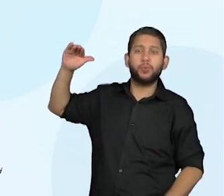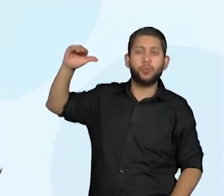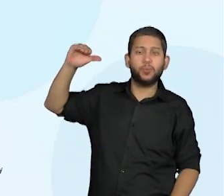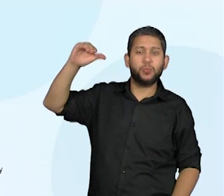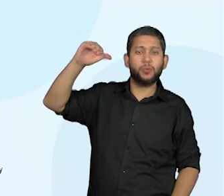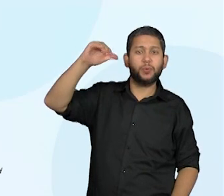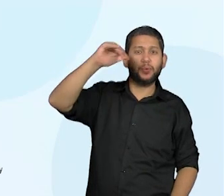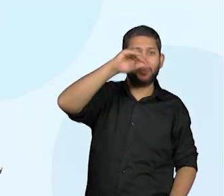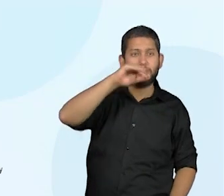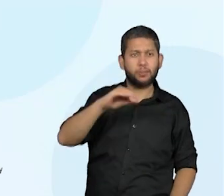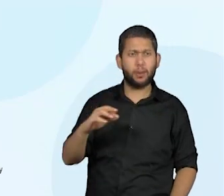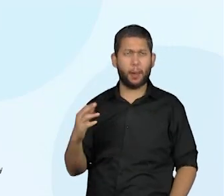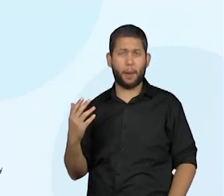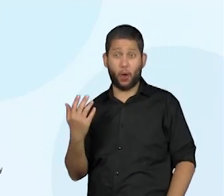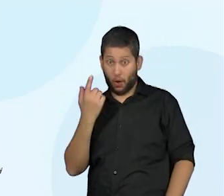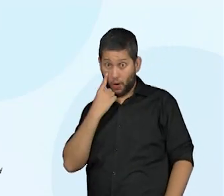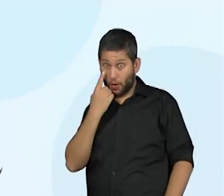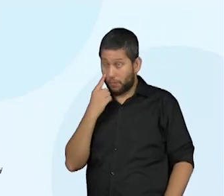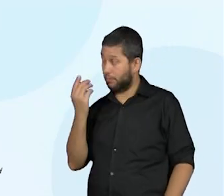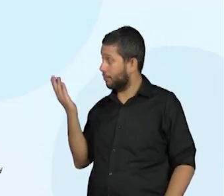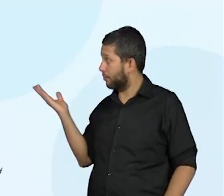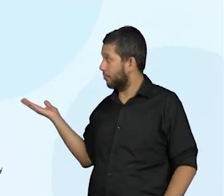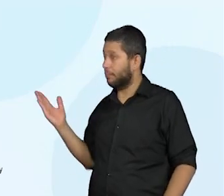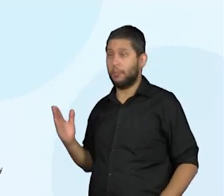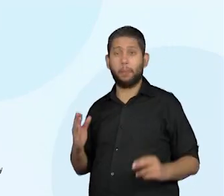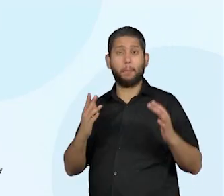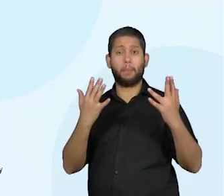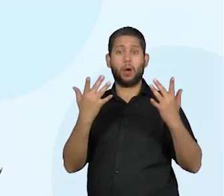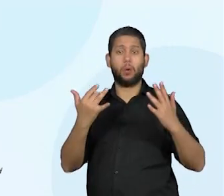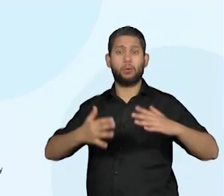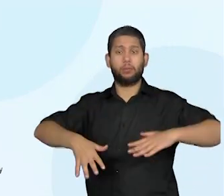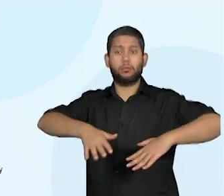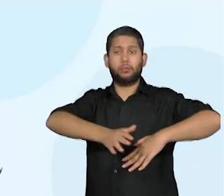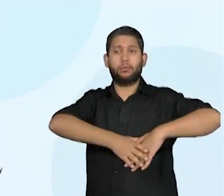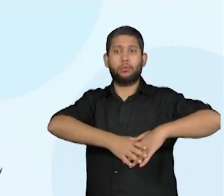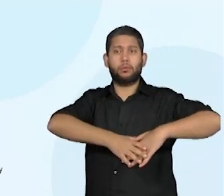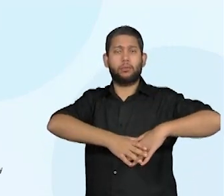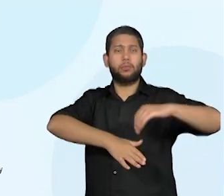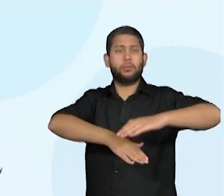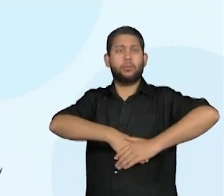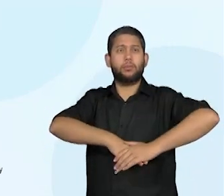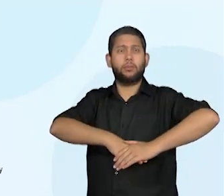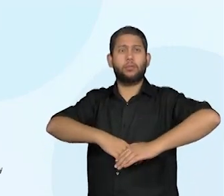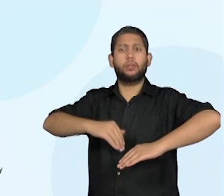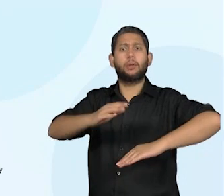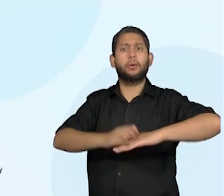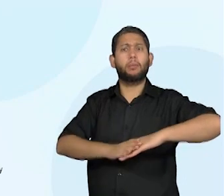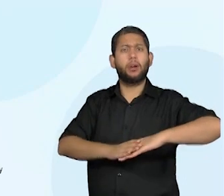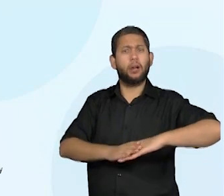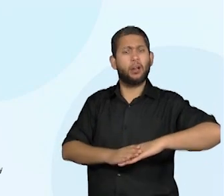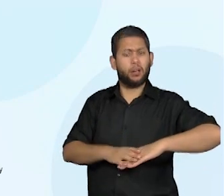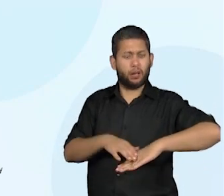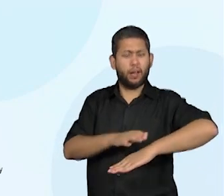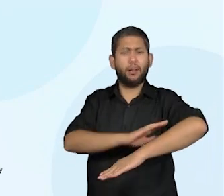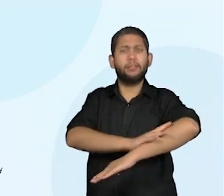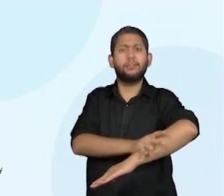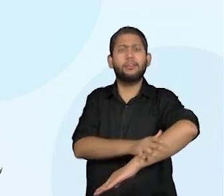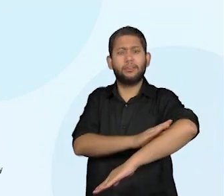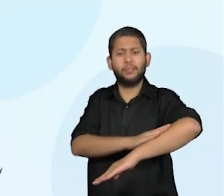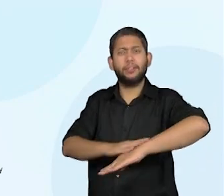algumas mãos diferentes de nacionalidades, uma mão negra, uma mão branca, uma mão parda, que mostra